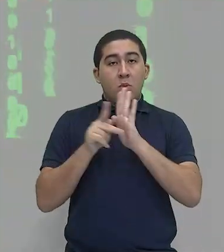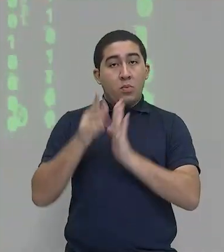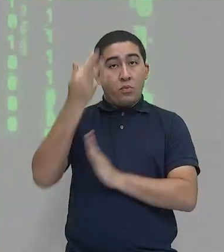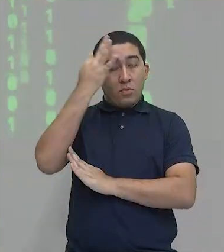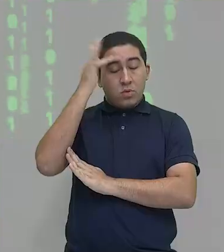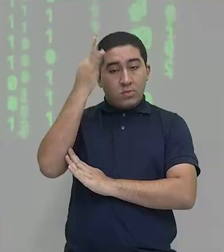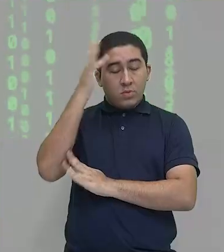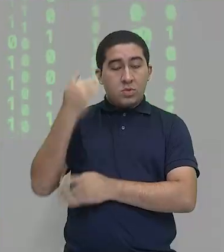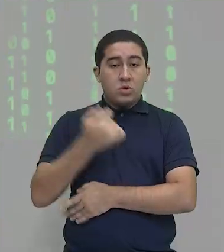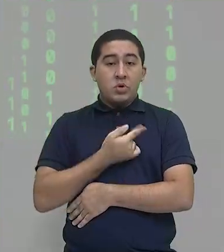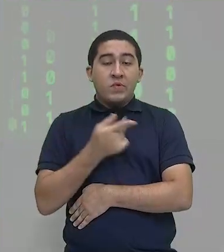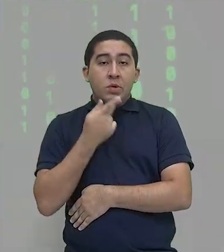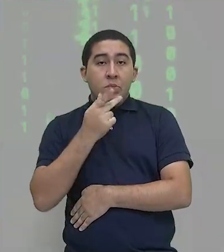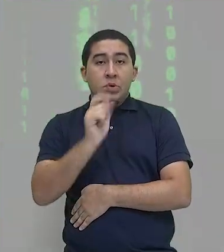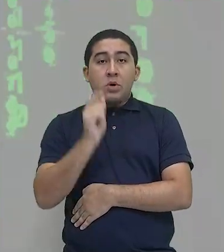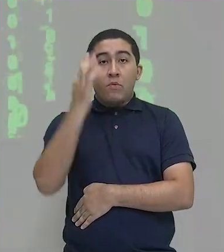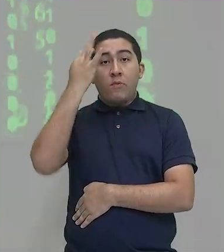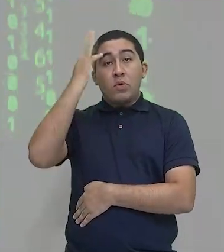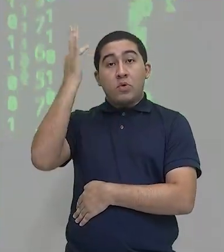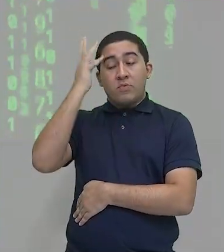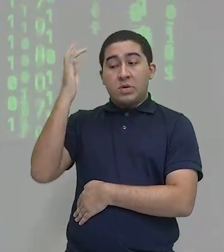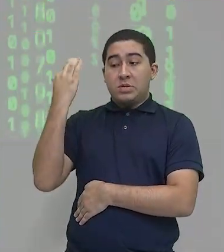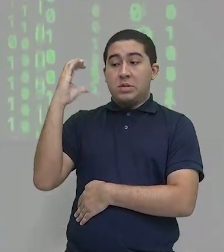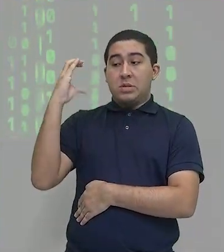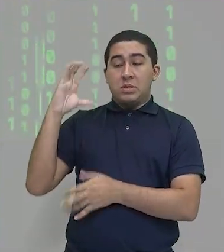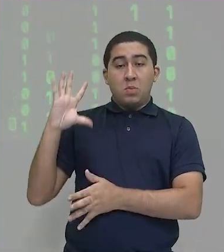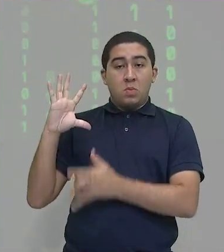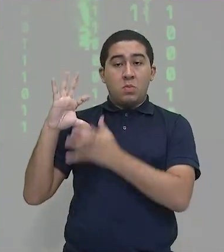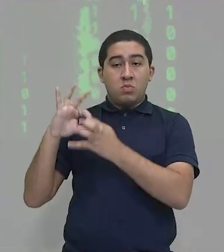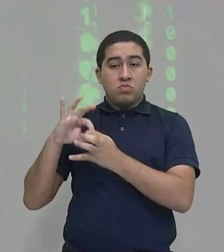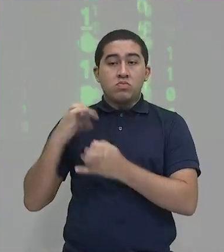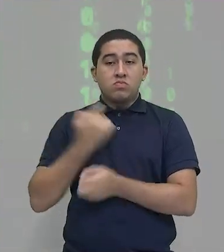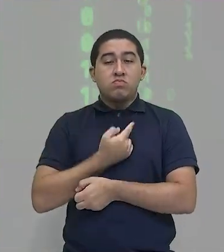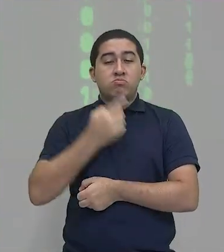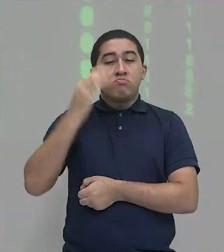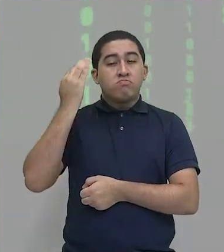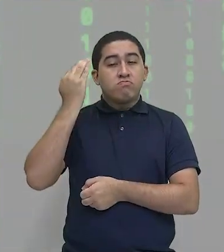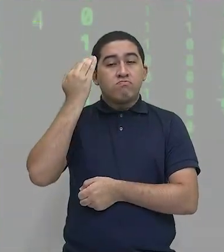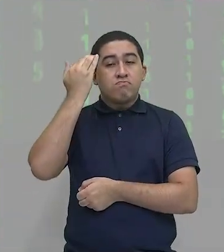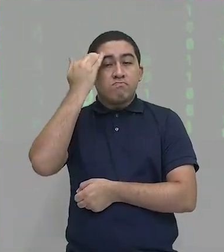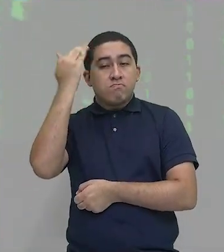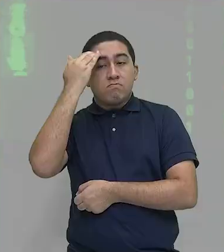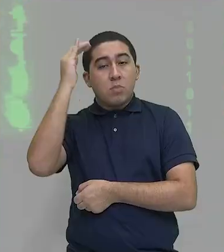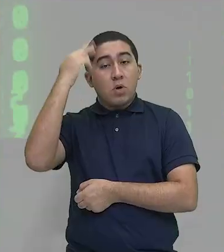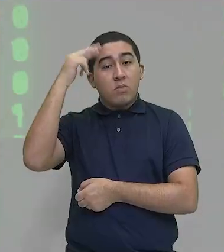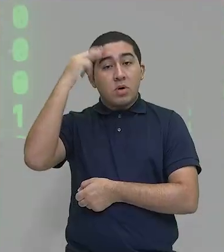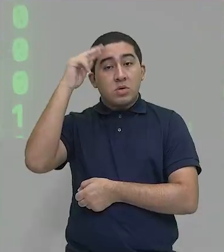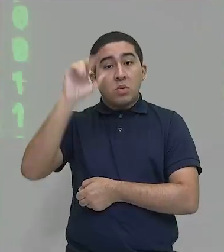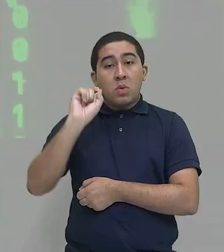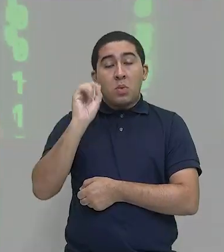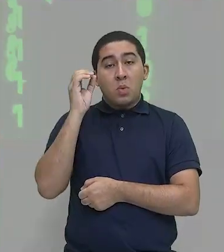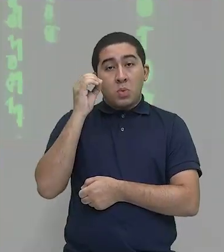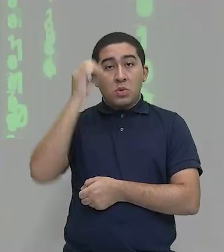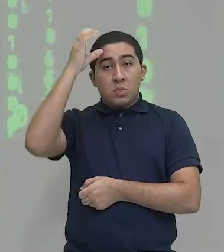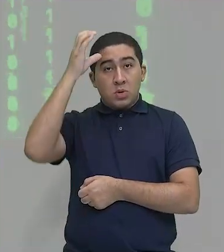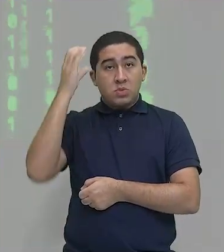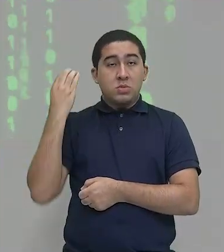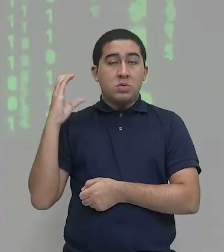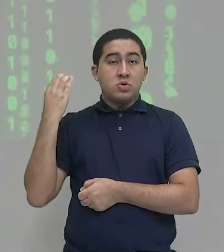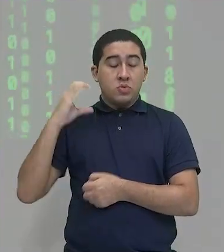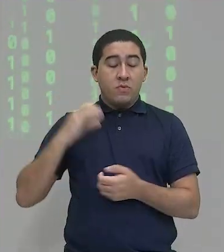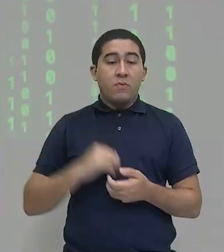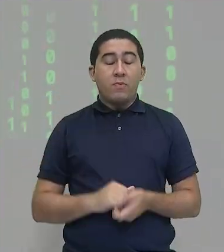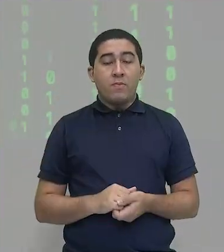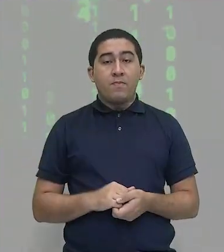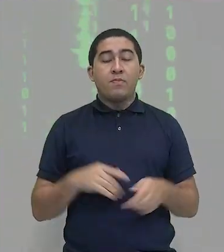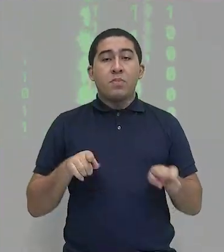de filosofia da ciência. Nós vamos fazer uma reflexão, então, sobre o conhecimento científico,